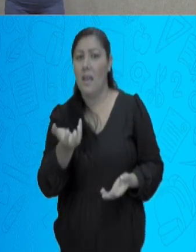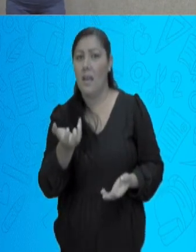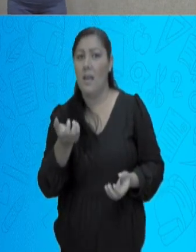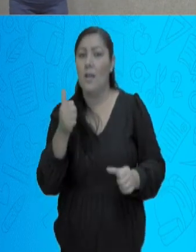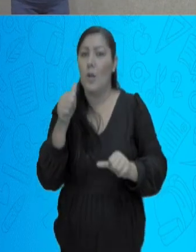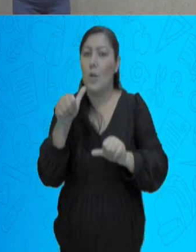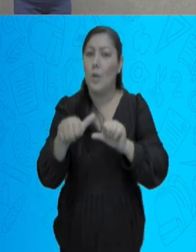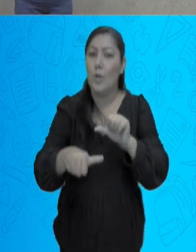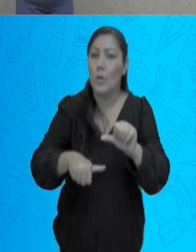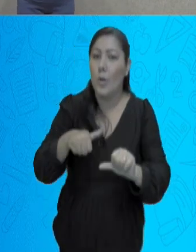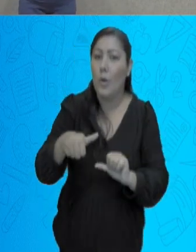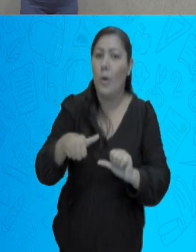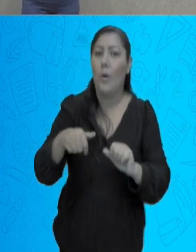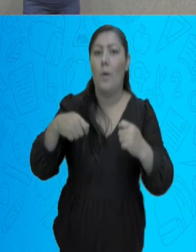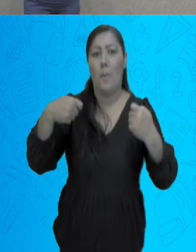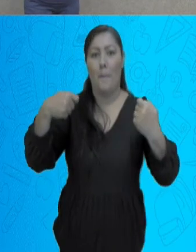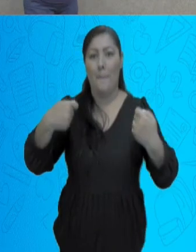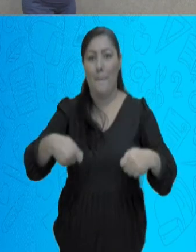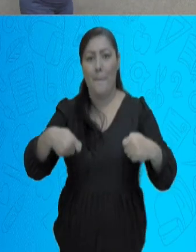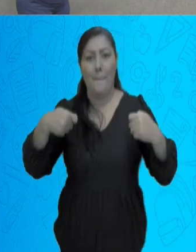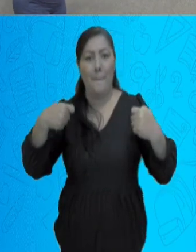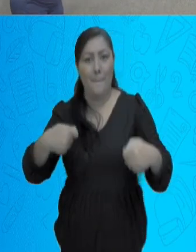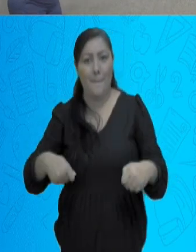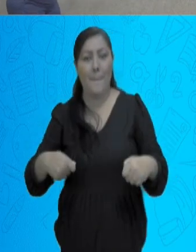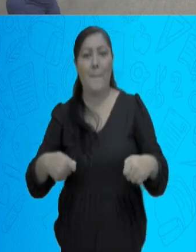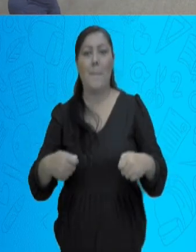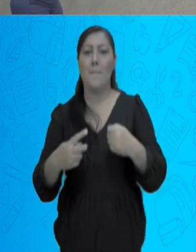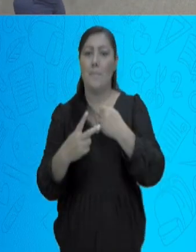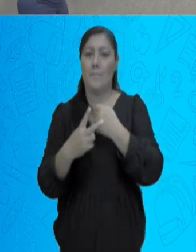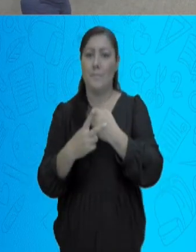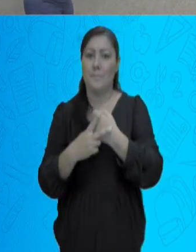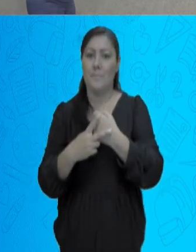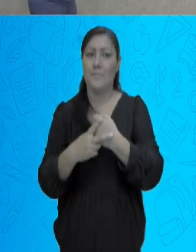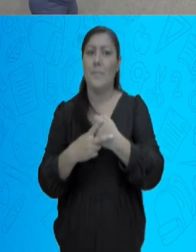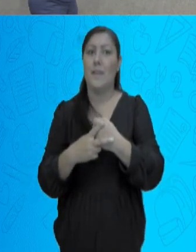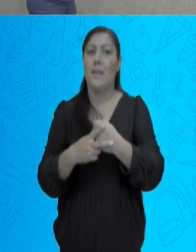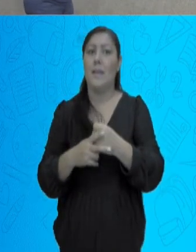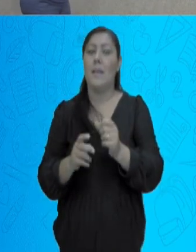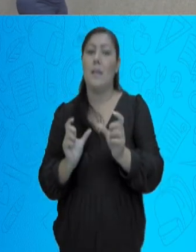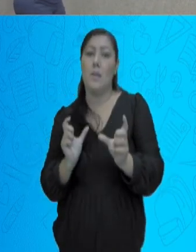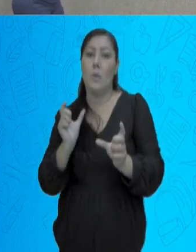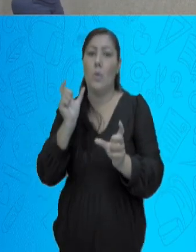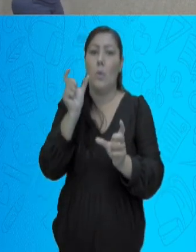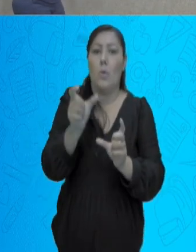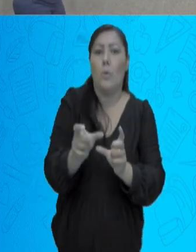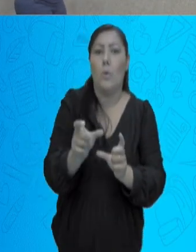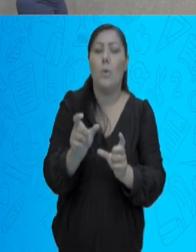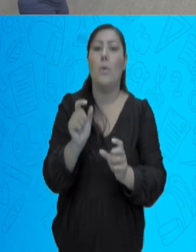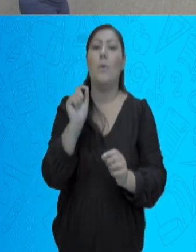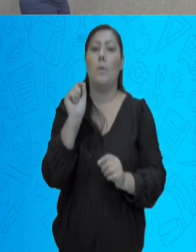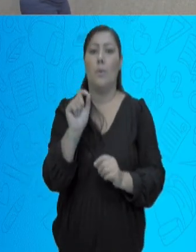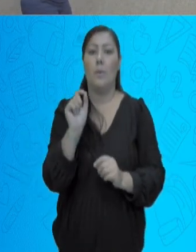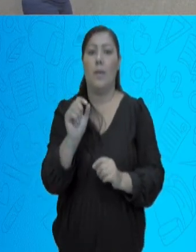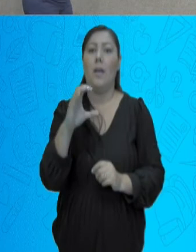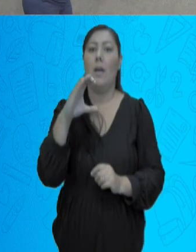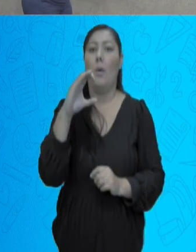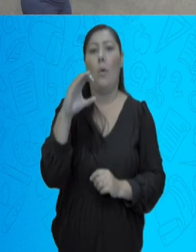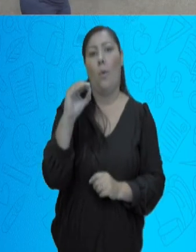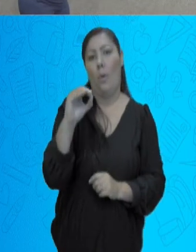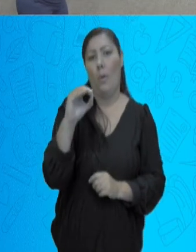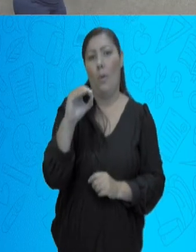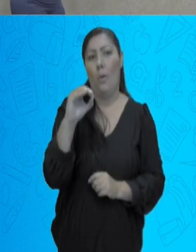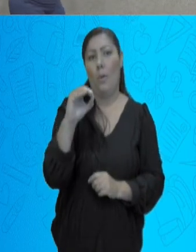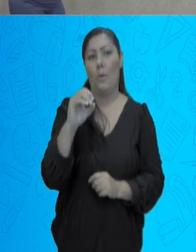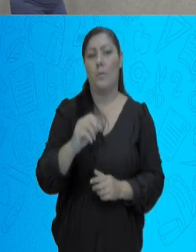ela estava querendo? Ela estava querendo um tênis, mas eu coloquei o quê? O artigo o. Esse artigo o lá que está no gerúndio lá, ó,